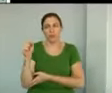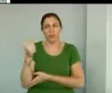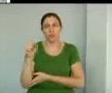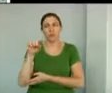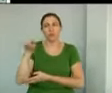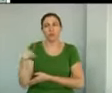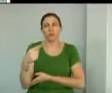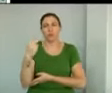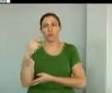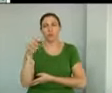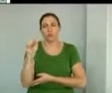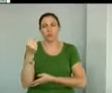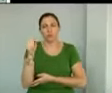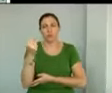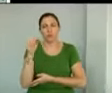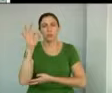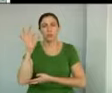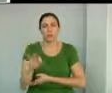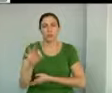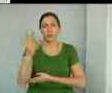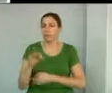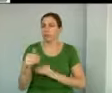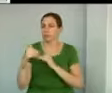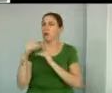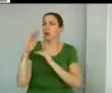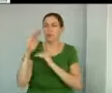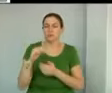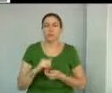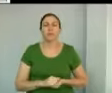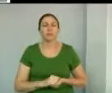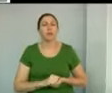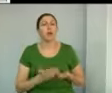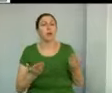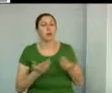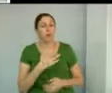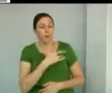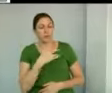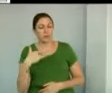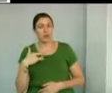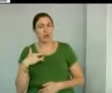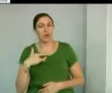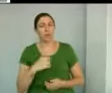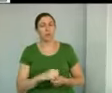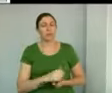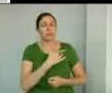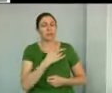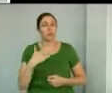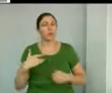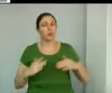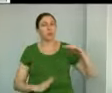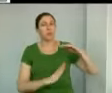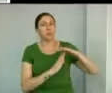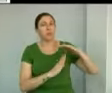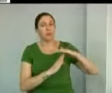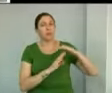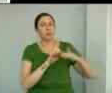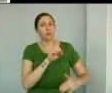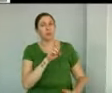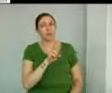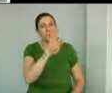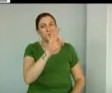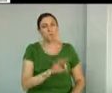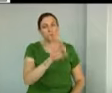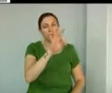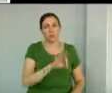28,28% da receita de impostos. Saúde agora. Saúde, o município tem que gastar no mínimo 15% também